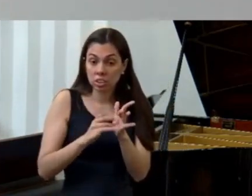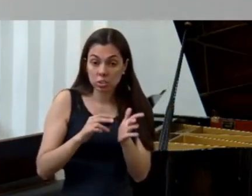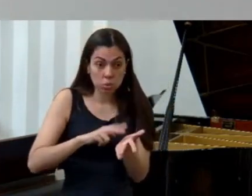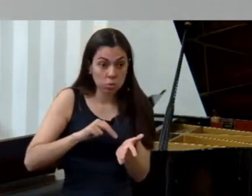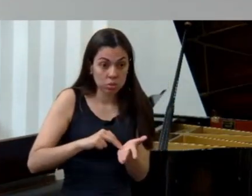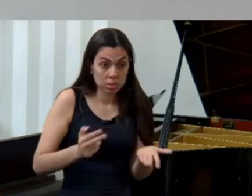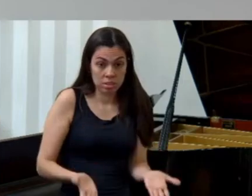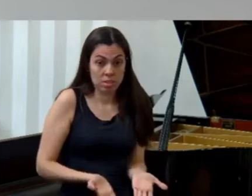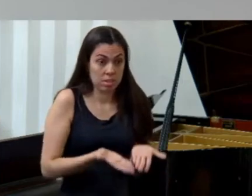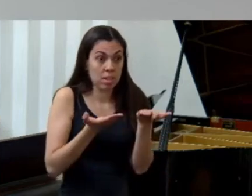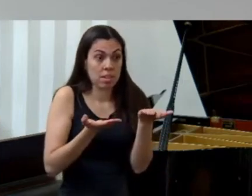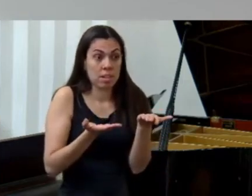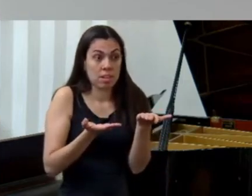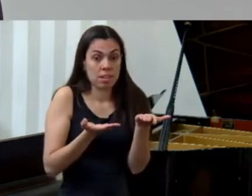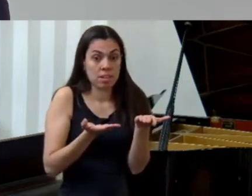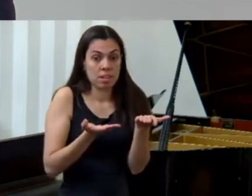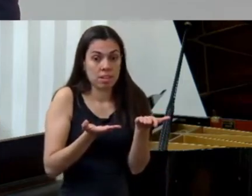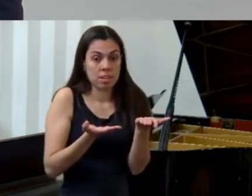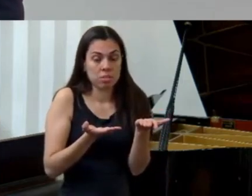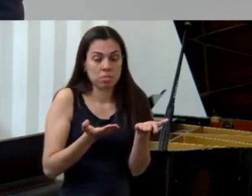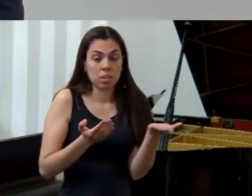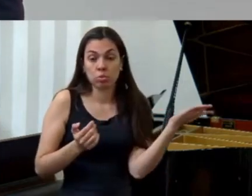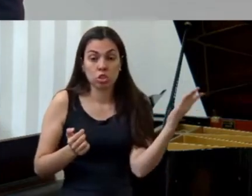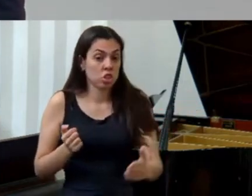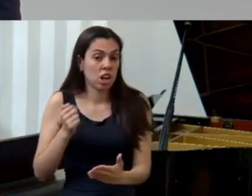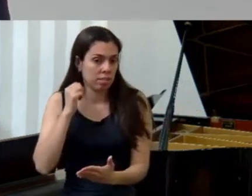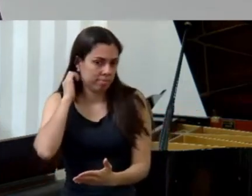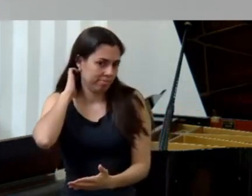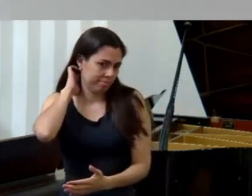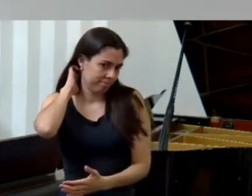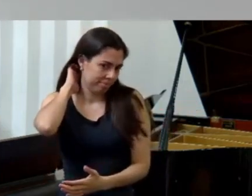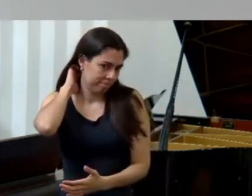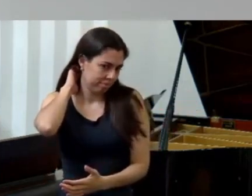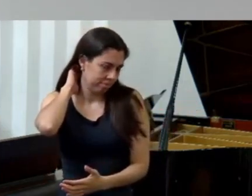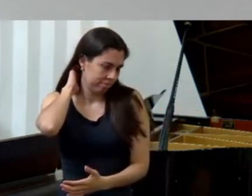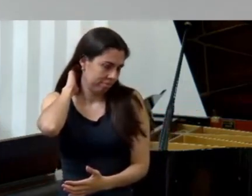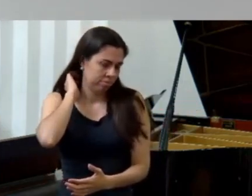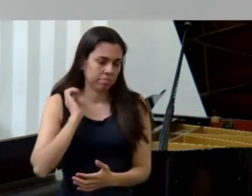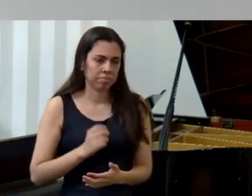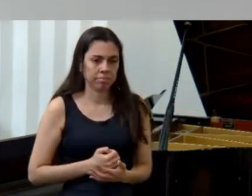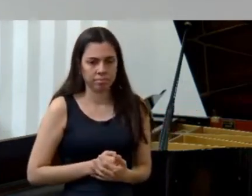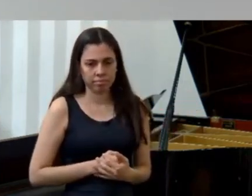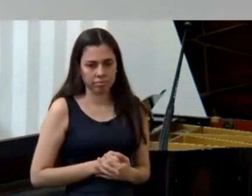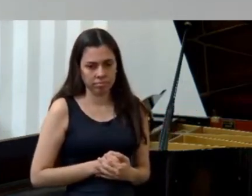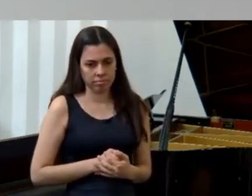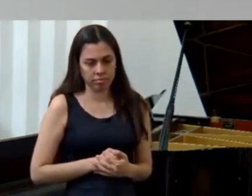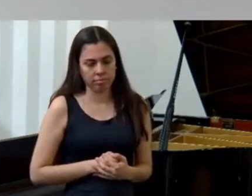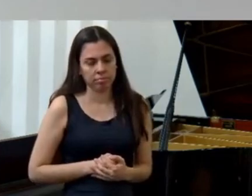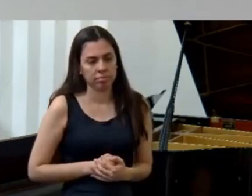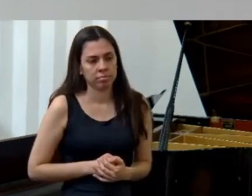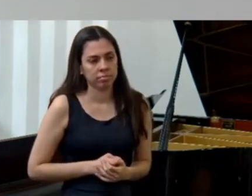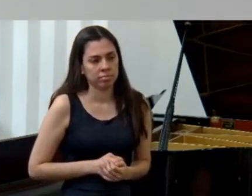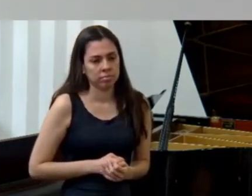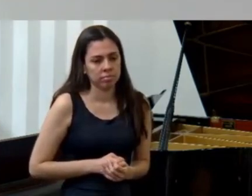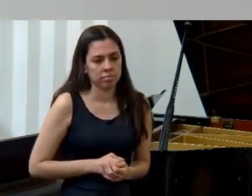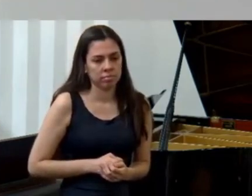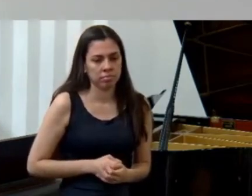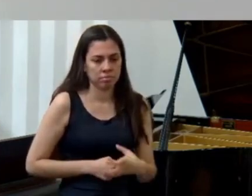realidade. O que nós sentimos não é o que governa e guia a nossa fé. Não deveria ser.